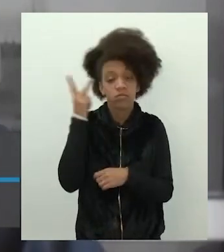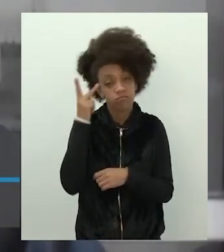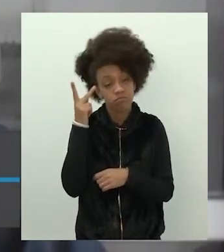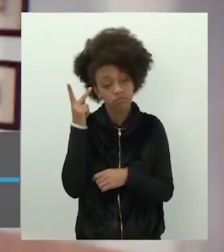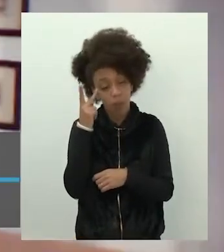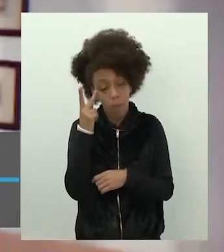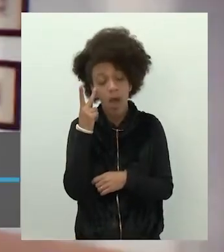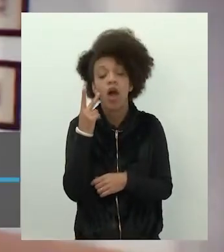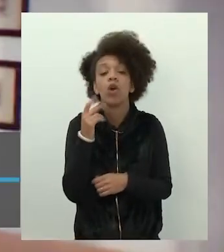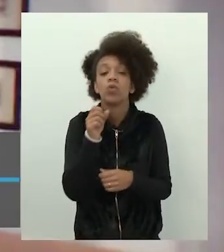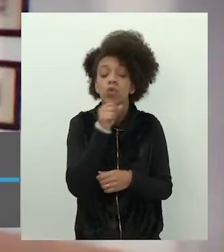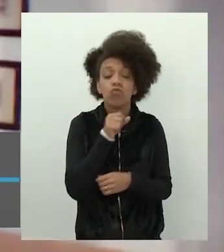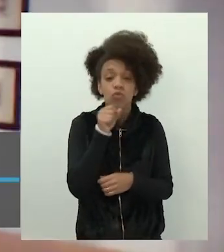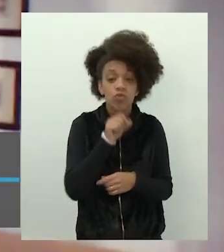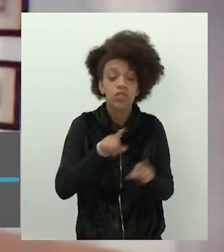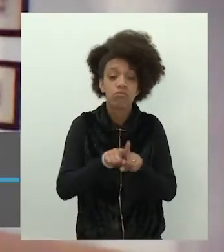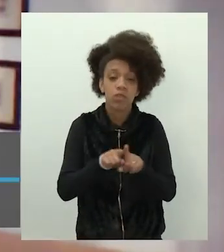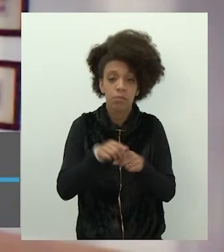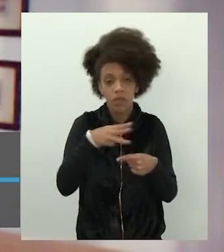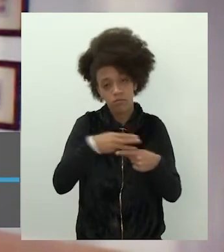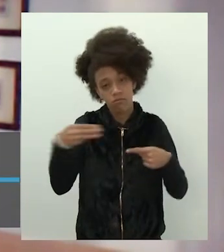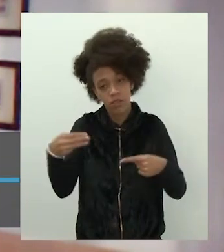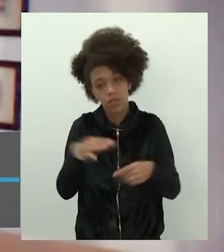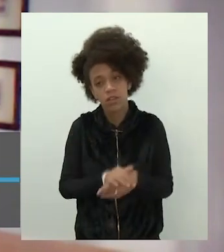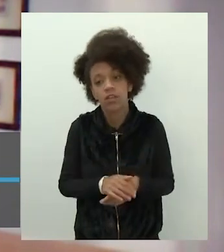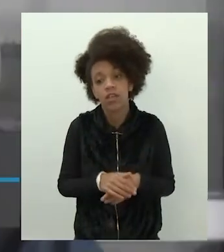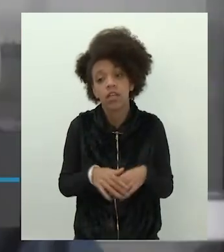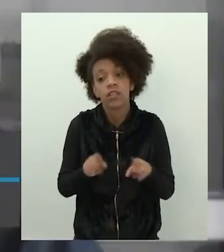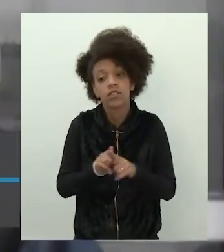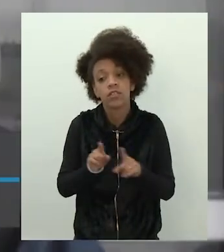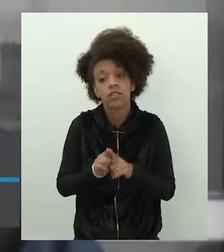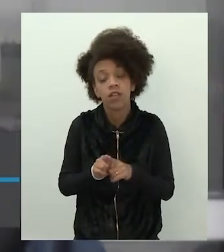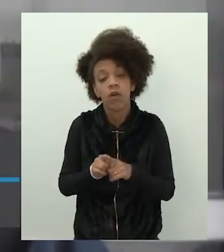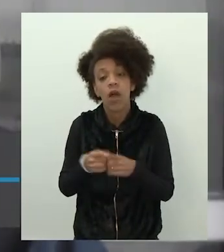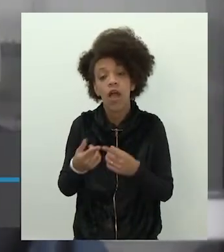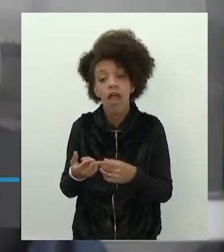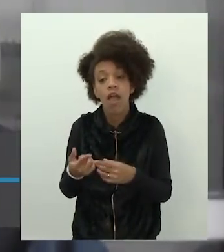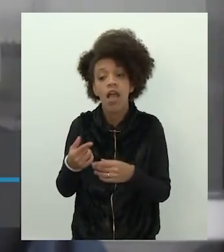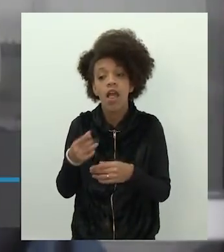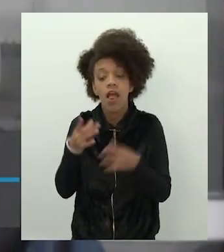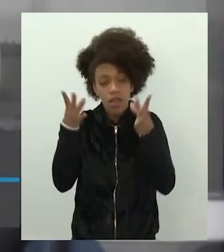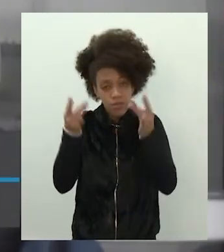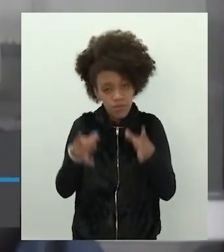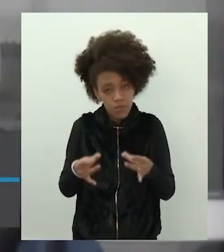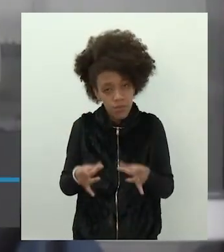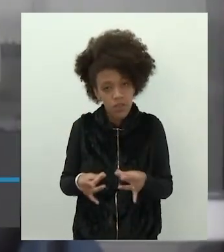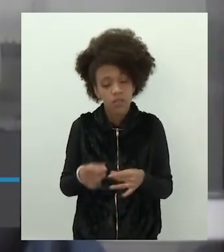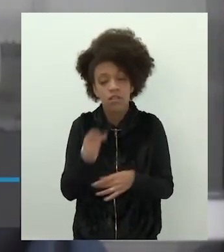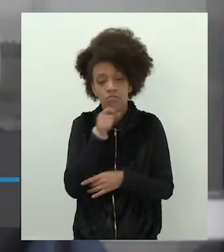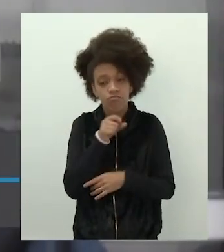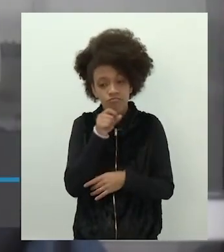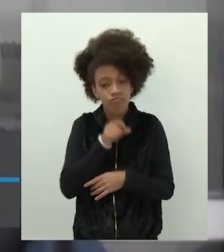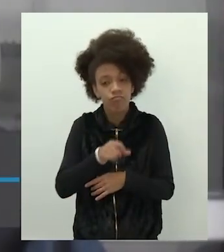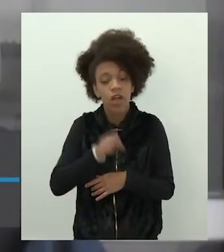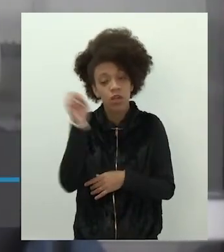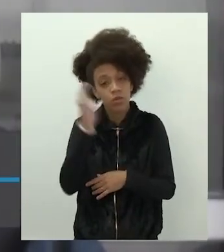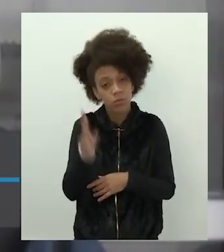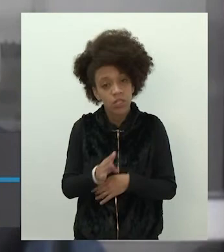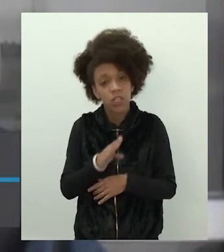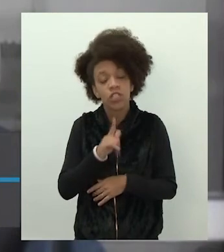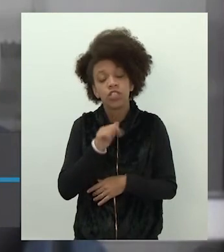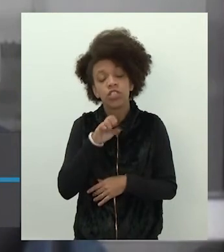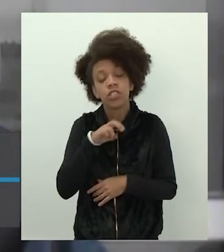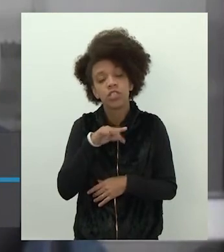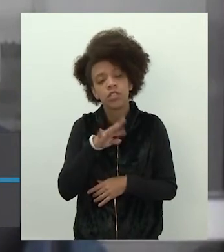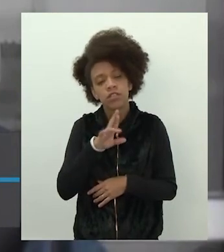EFAP, né? E a doutora Cláudia Flock, que é fisioterapeuta e especialista em gerontologia pela Sociedade Brasileira de Geriatria e